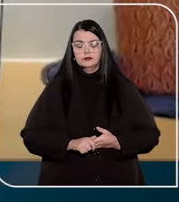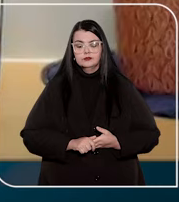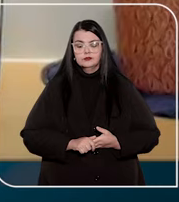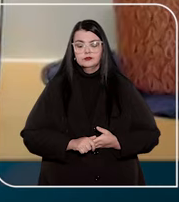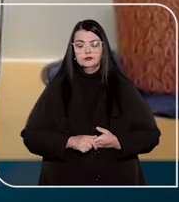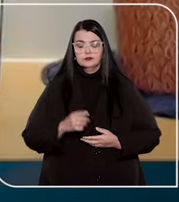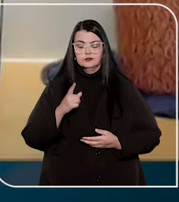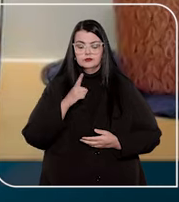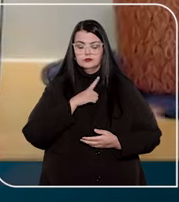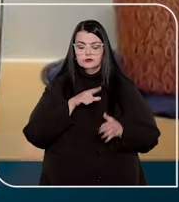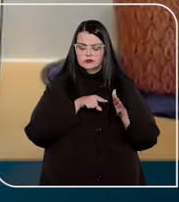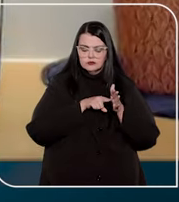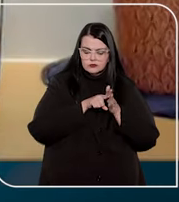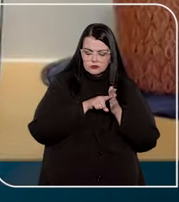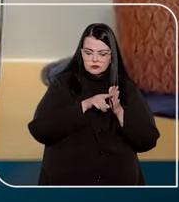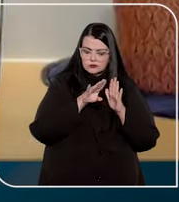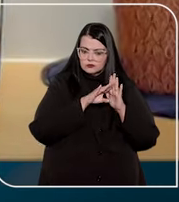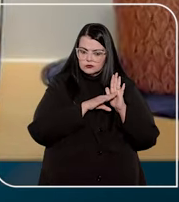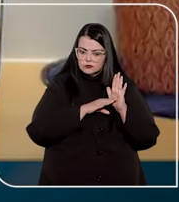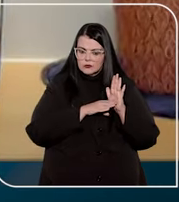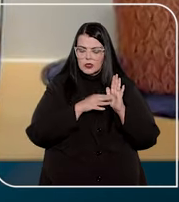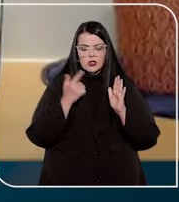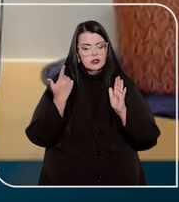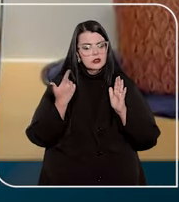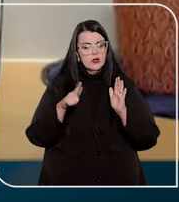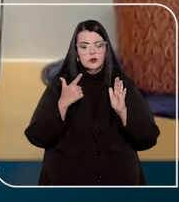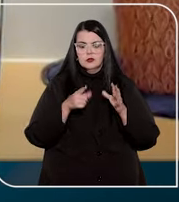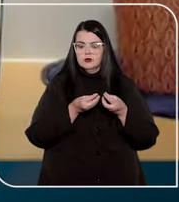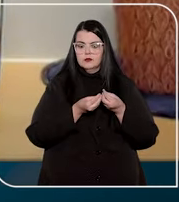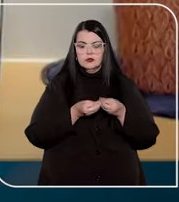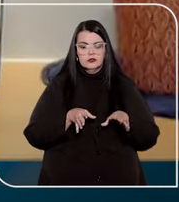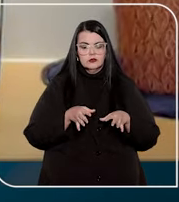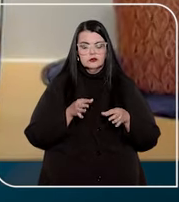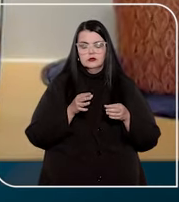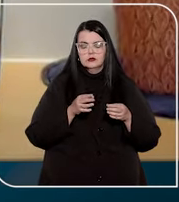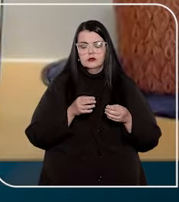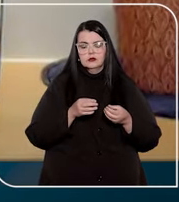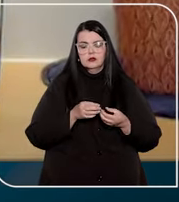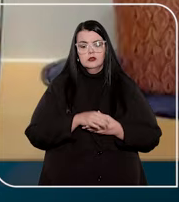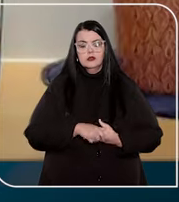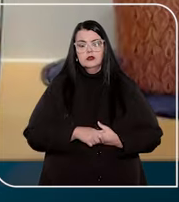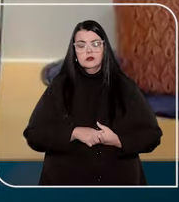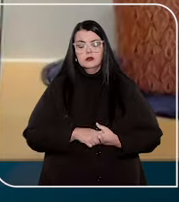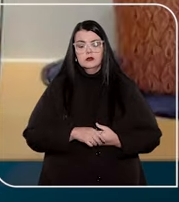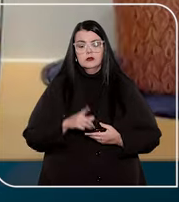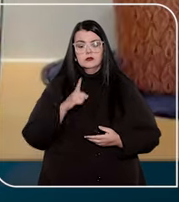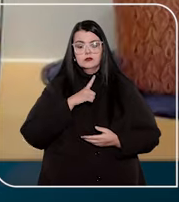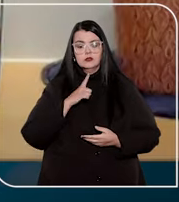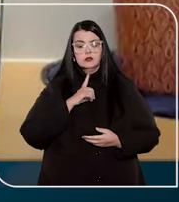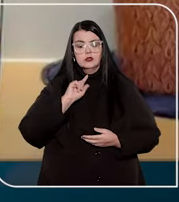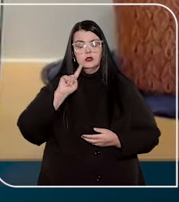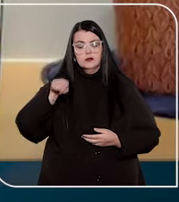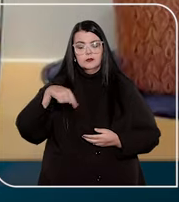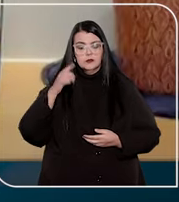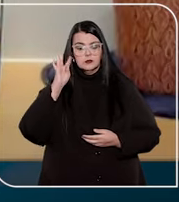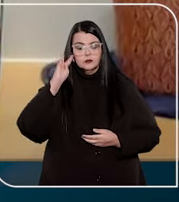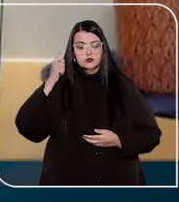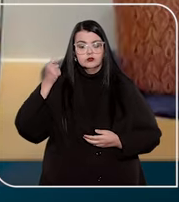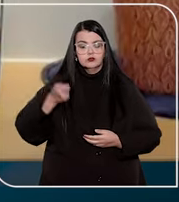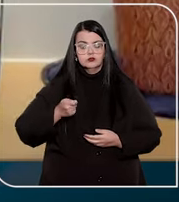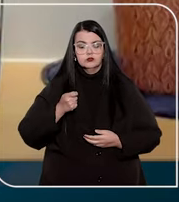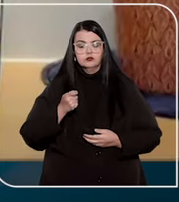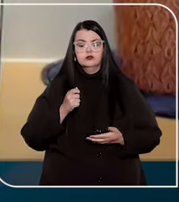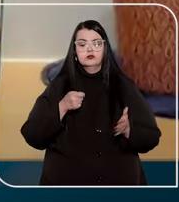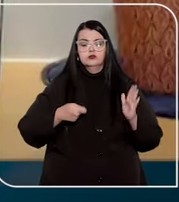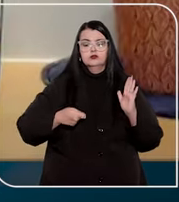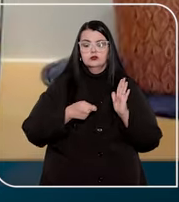STJ aprecia, aprecia, não teve nenhuma violação à lei federal, e contra esse acordo, a parte interpõe o RE,